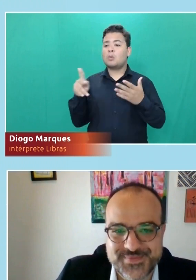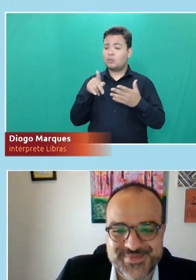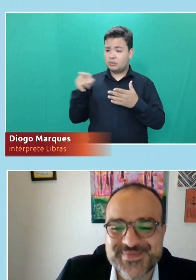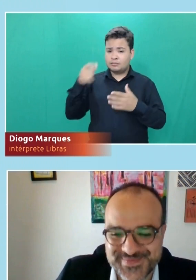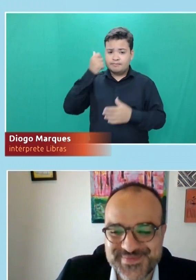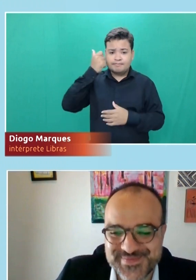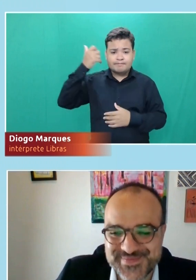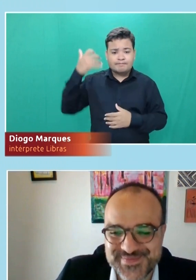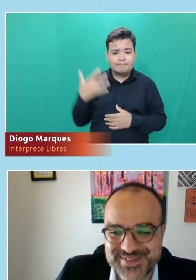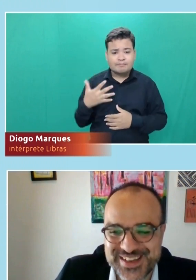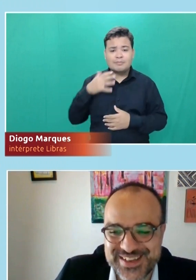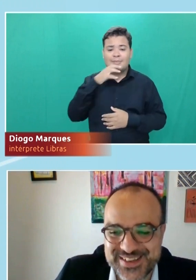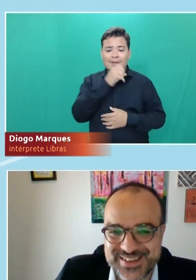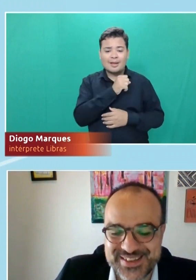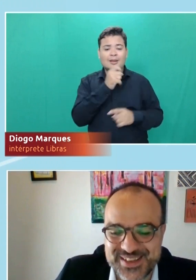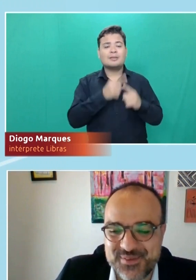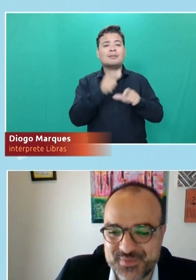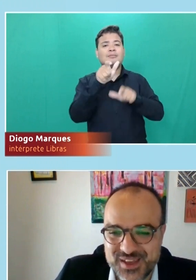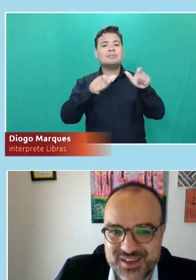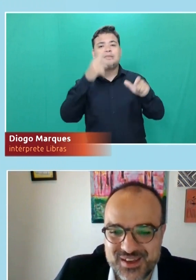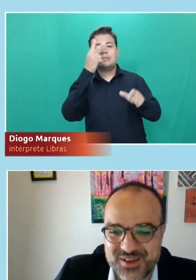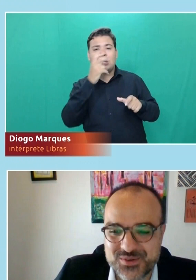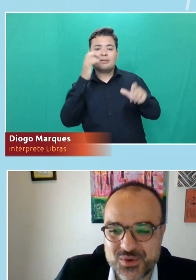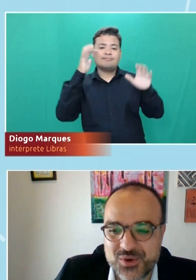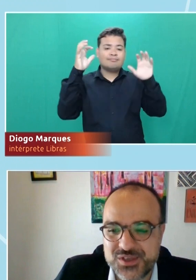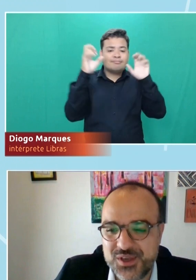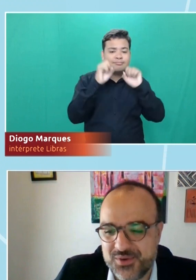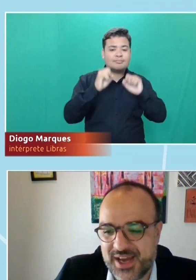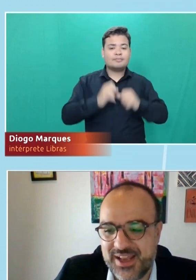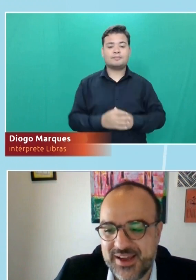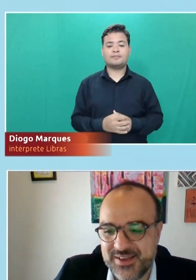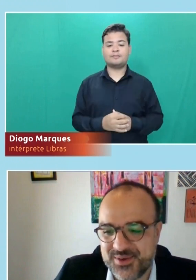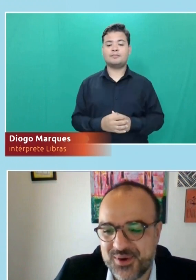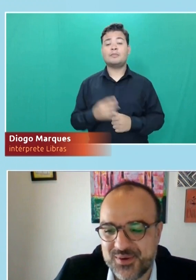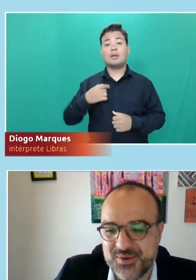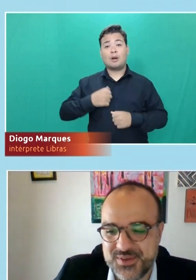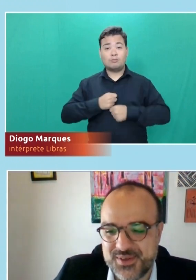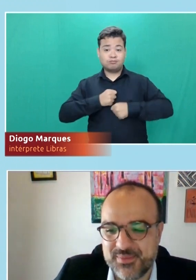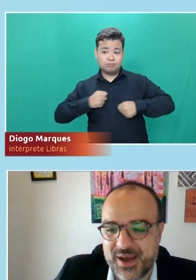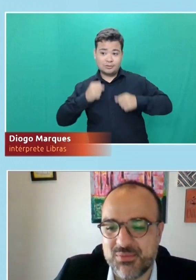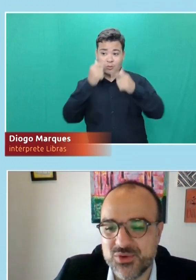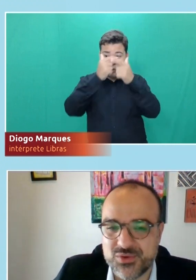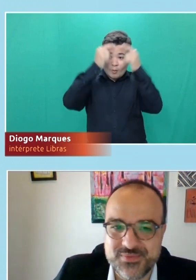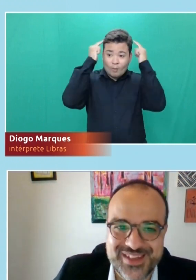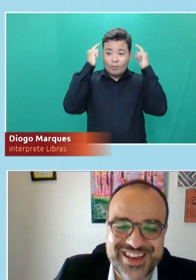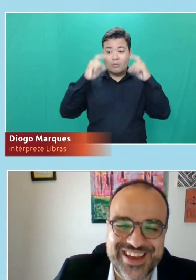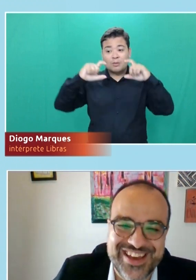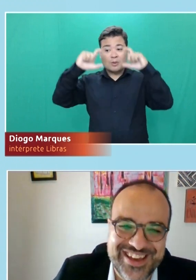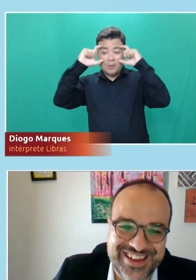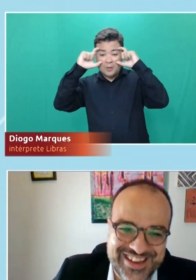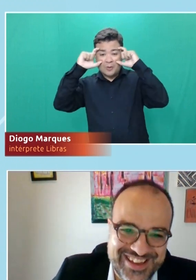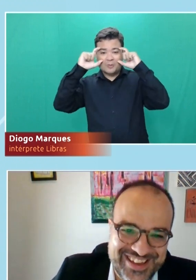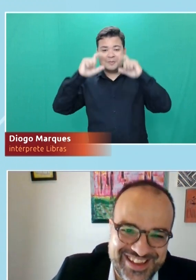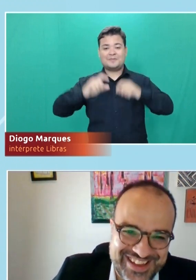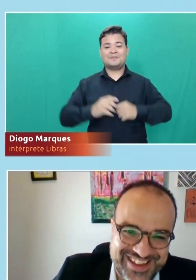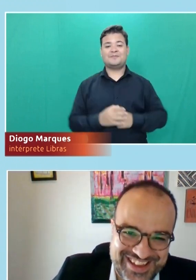descrição física rapidamente para o nosso público cego de baixa Sim, visão? eu sou gordinho, careca, de óculos, barbudo.